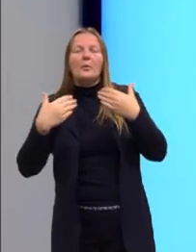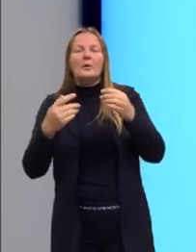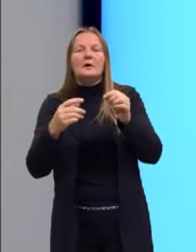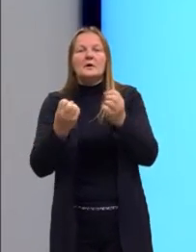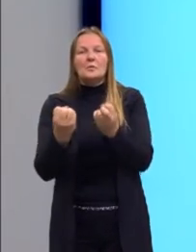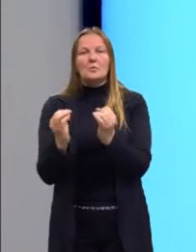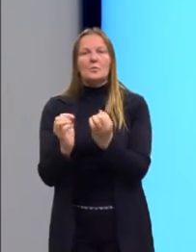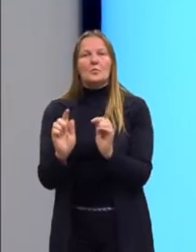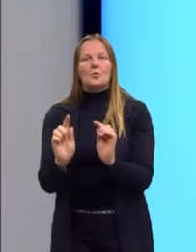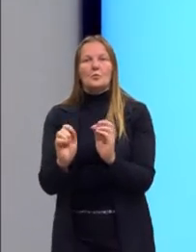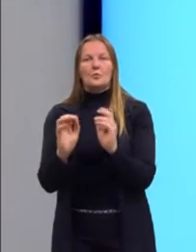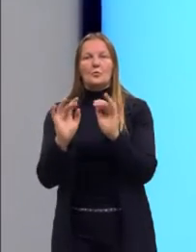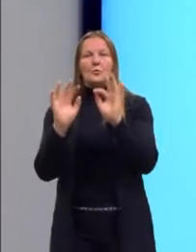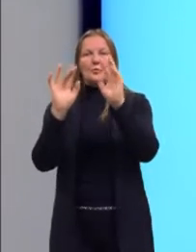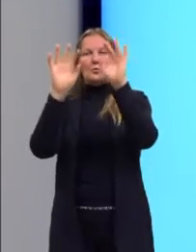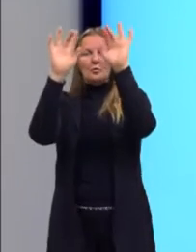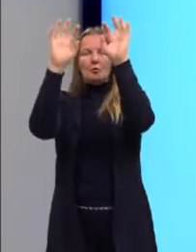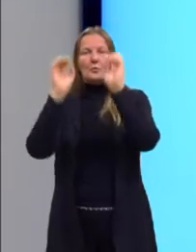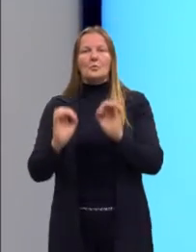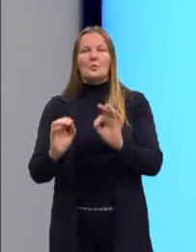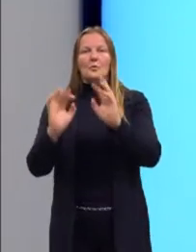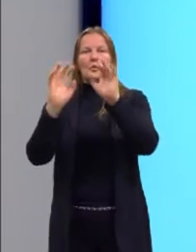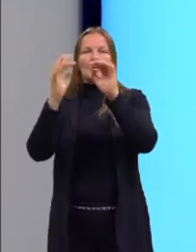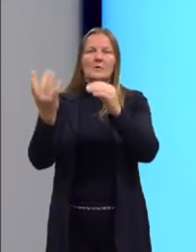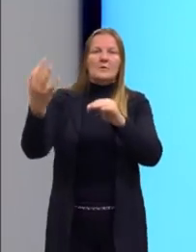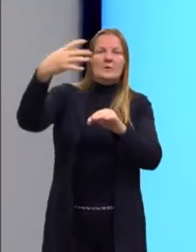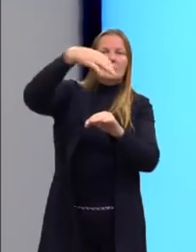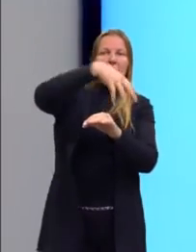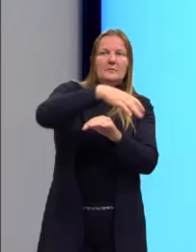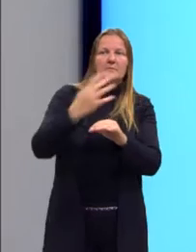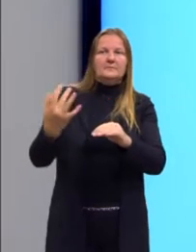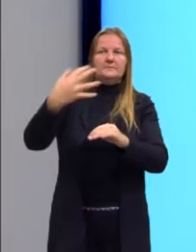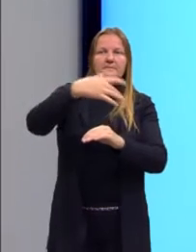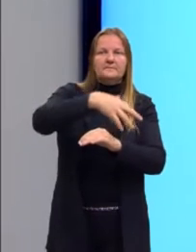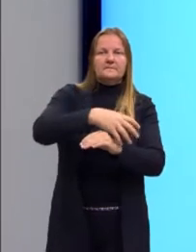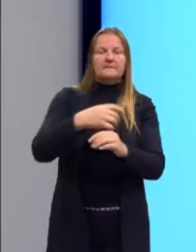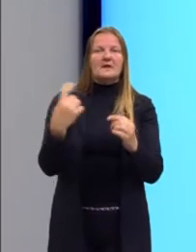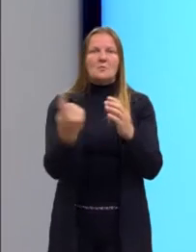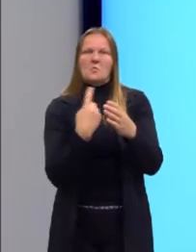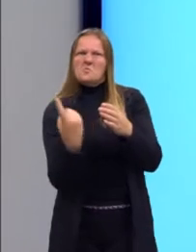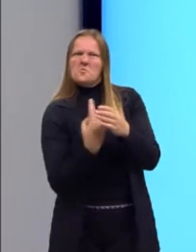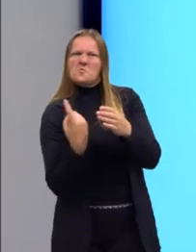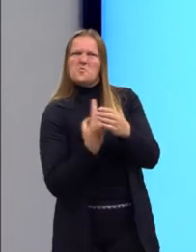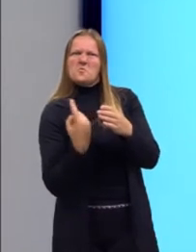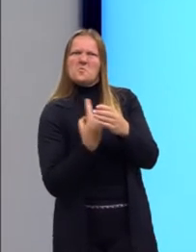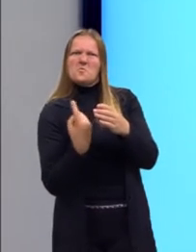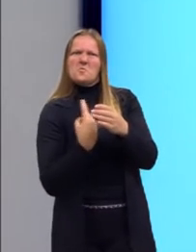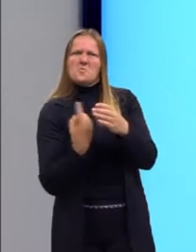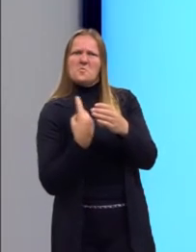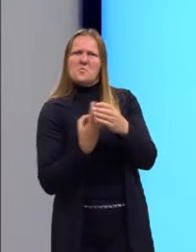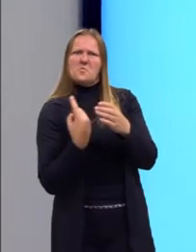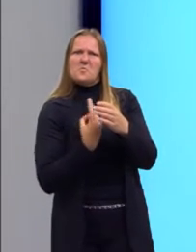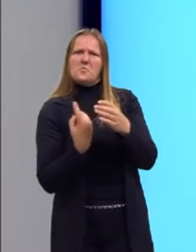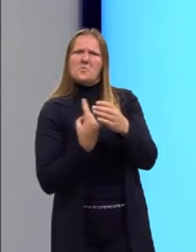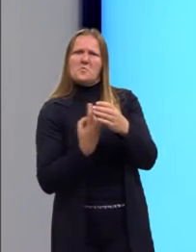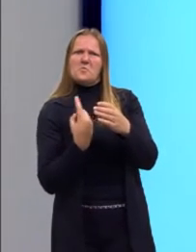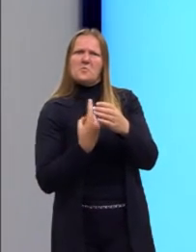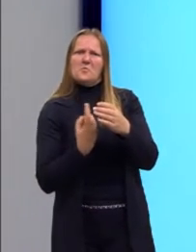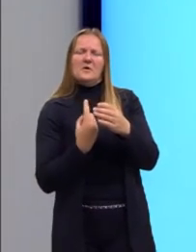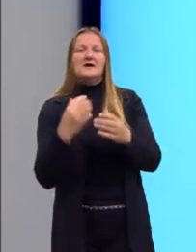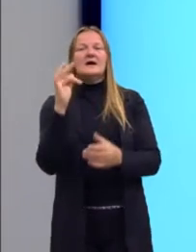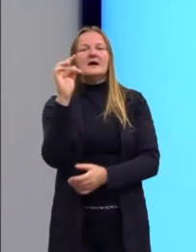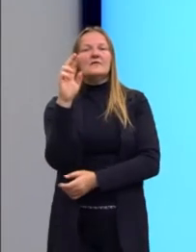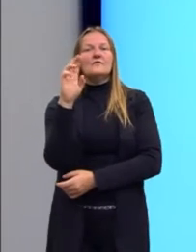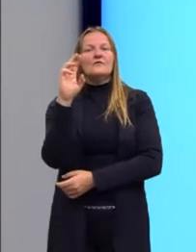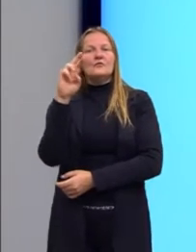produzir muito vapor Quando a gente tiver muito vapor nós vamos ter uns furacões né Nós estudamos justamente essa relação dos E aí